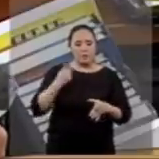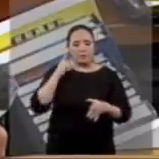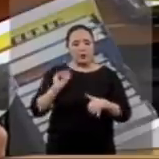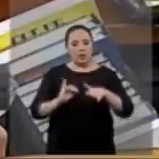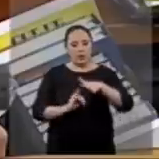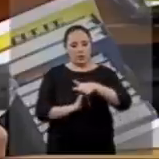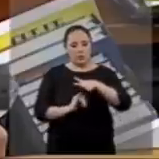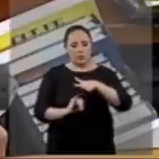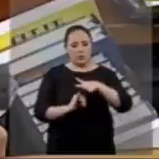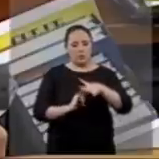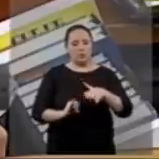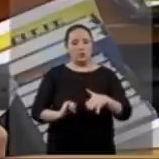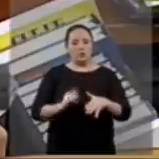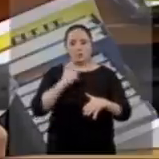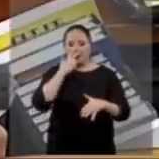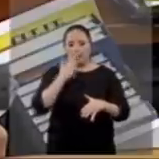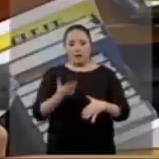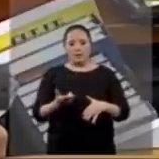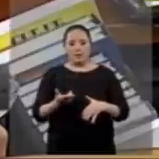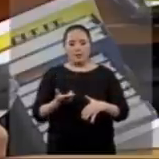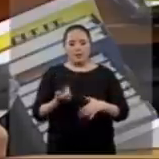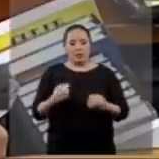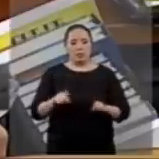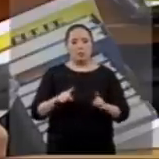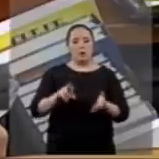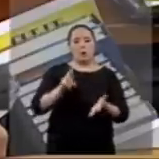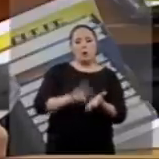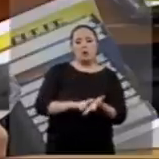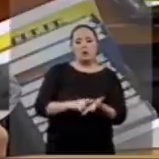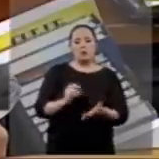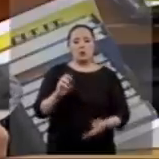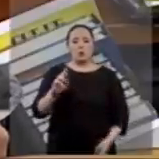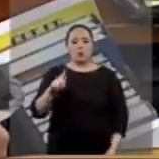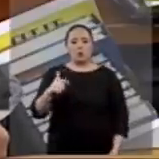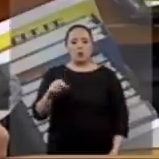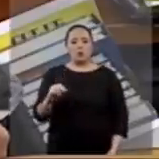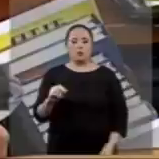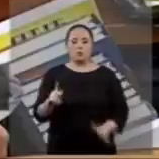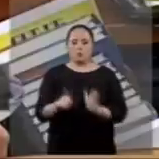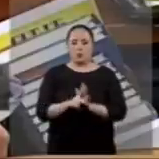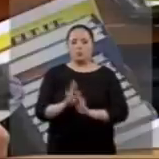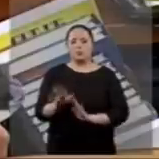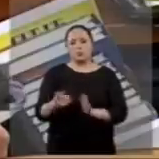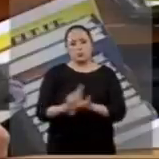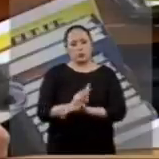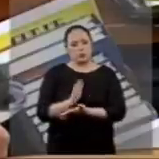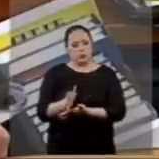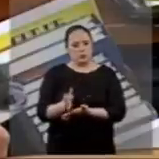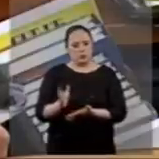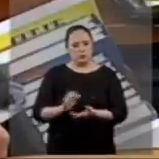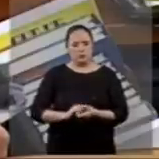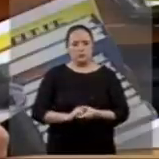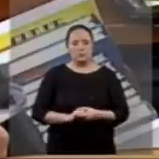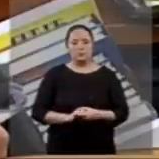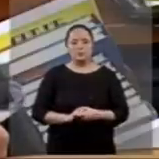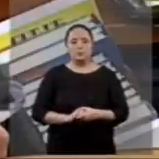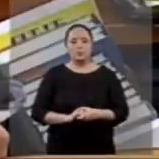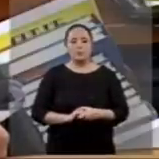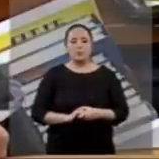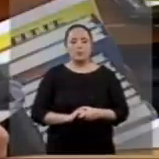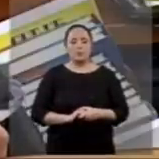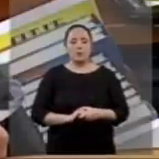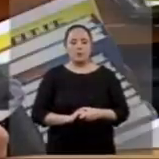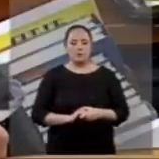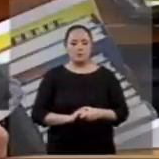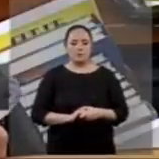beneficentes se esquivem do registro em órgão próprio. A matéria foi enfrentada. Fixou